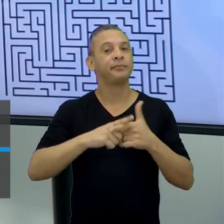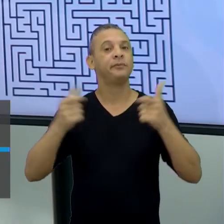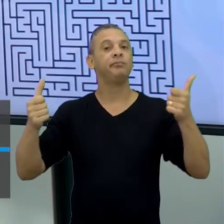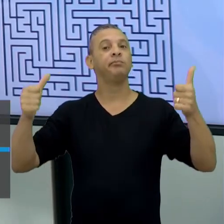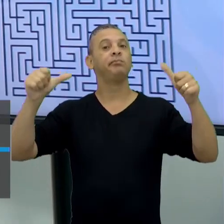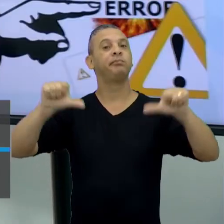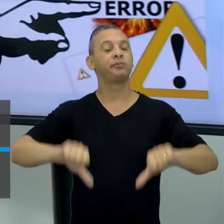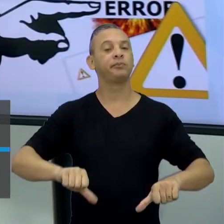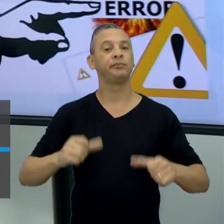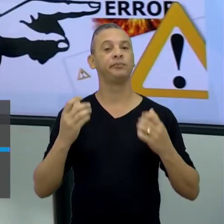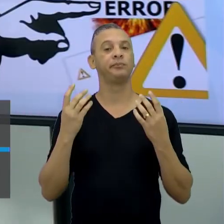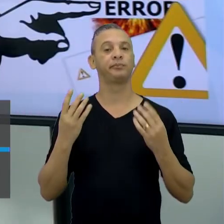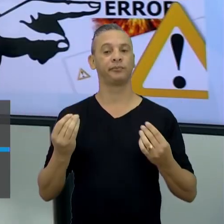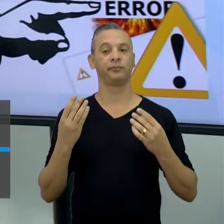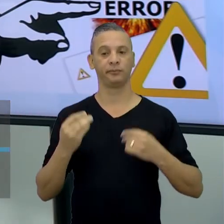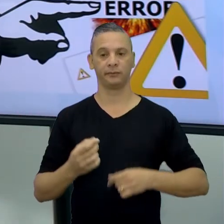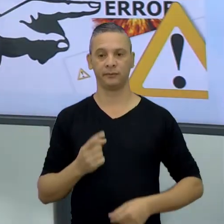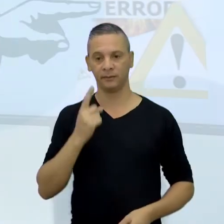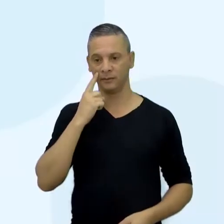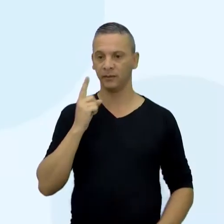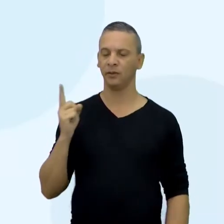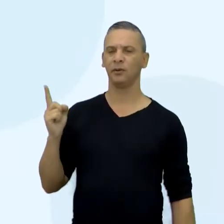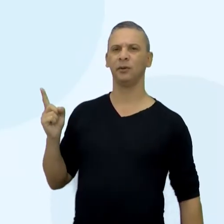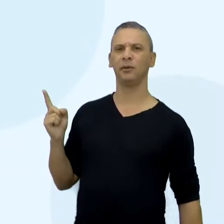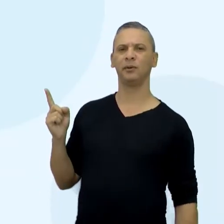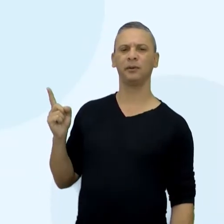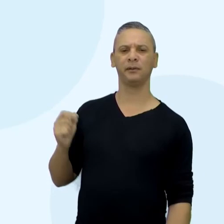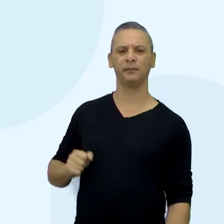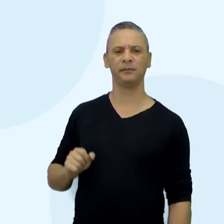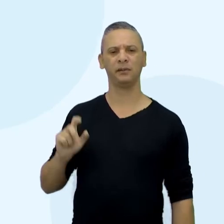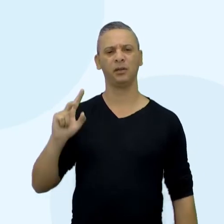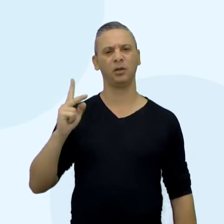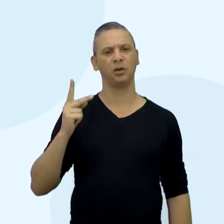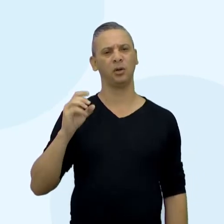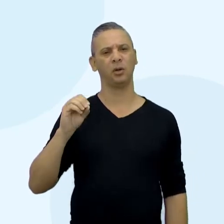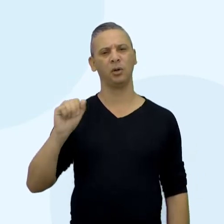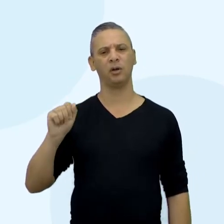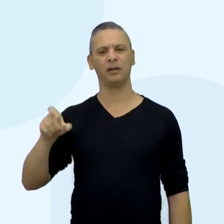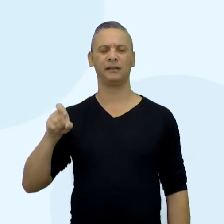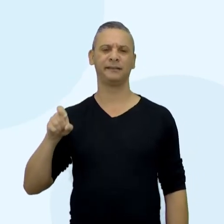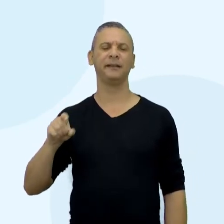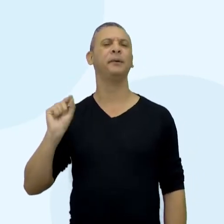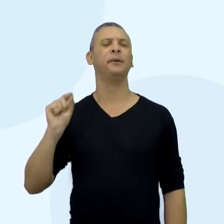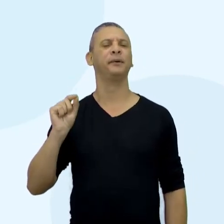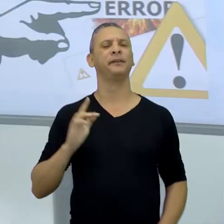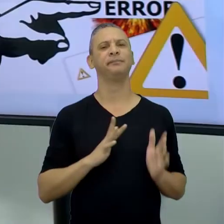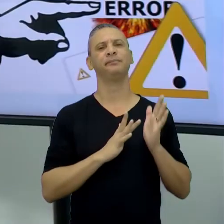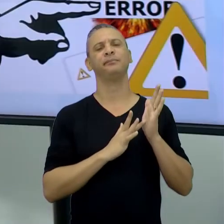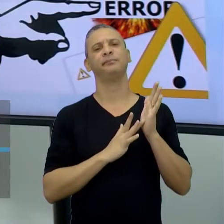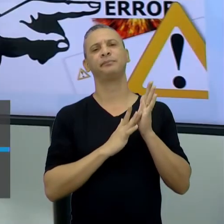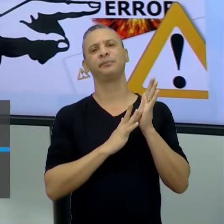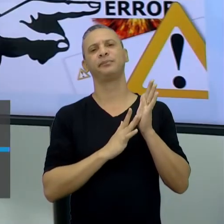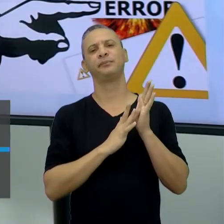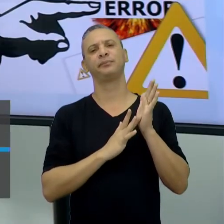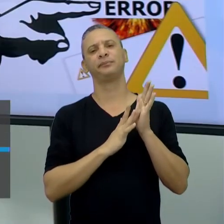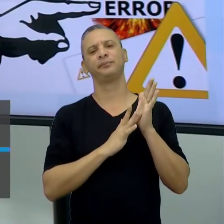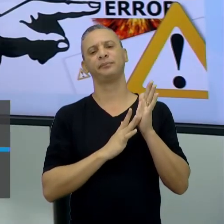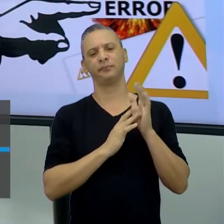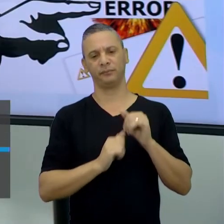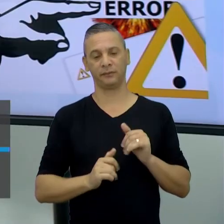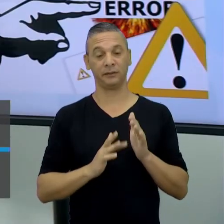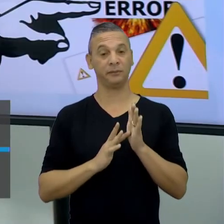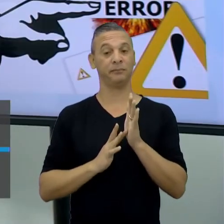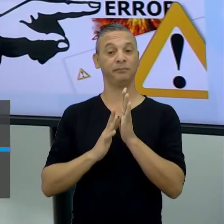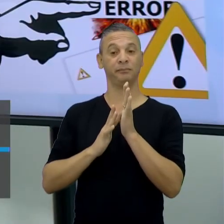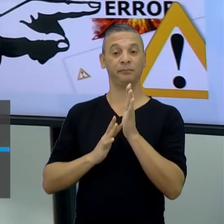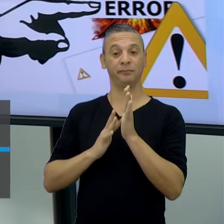né? E eu vou para esse aqui, hoax. Hoax é farsa. São farsas criadas